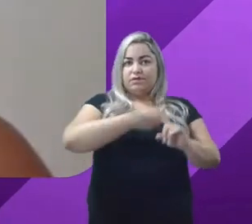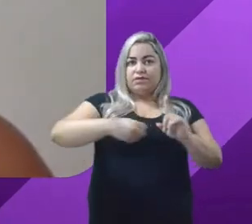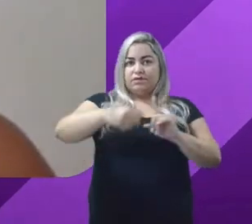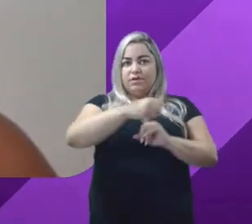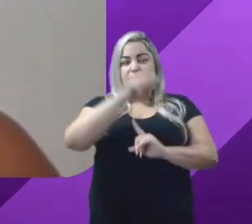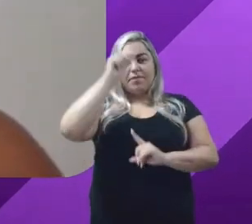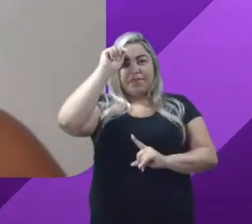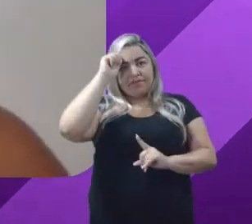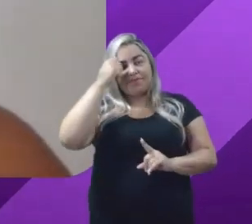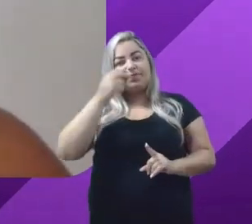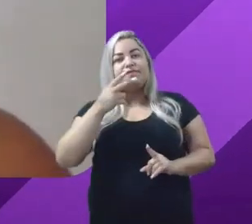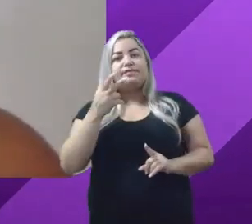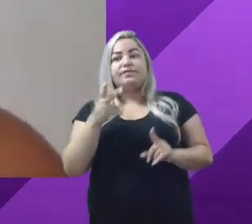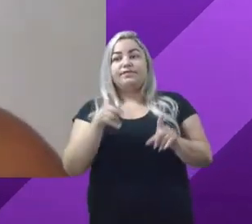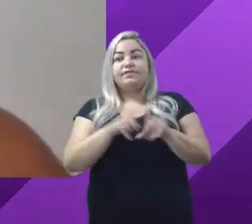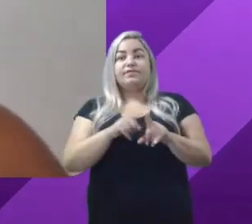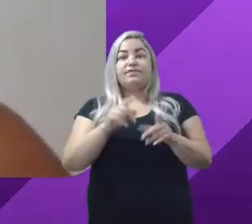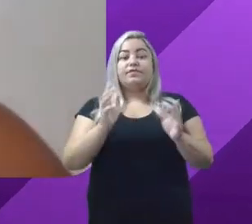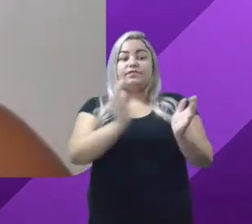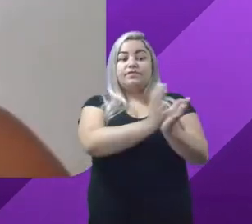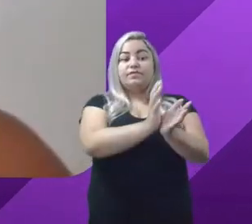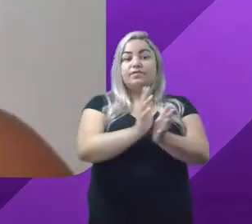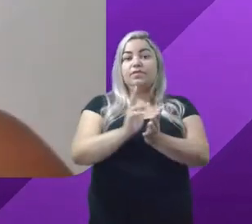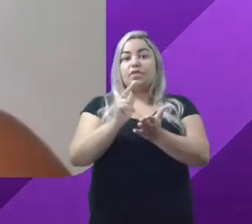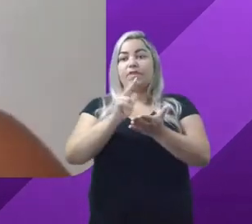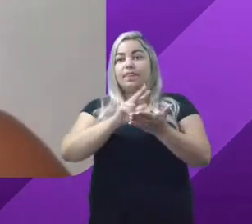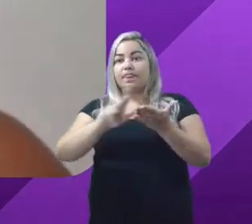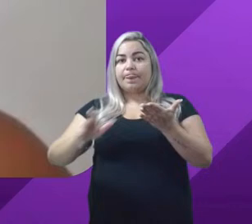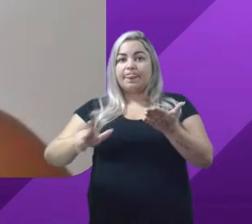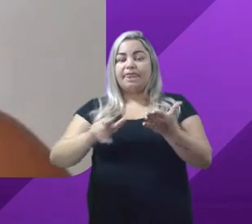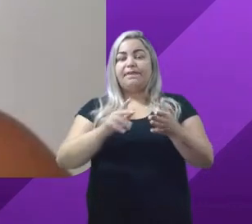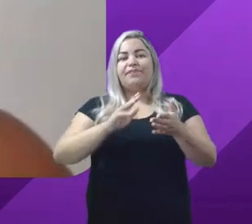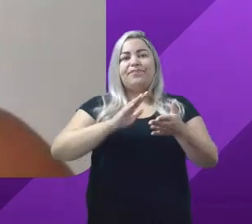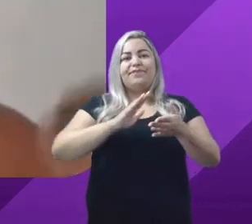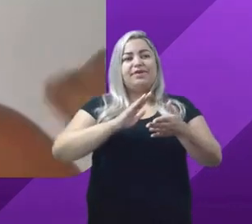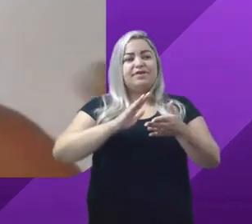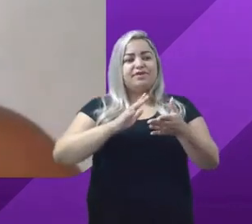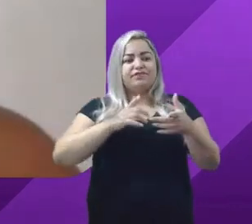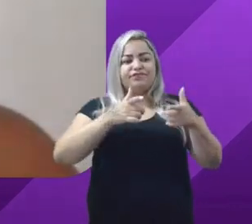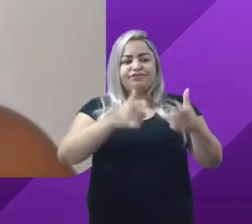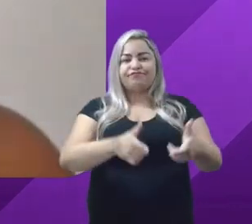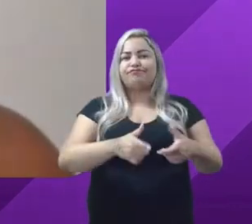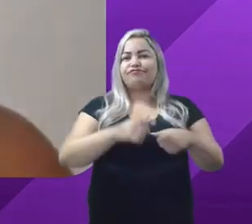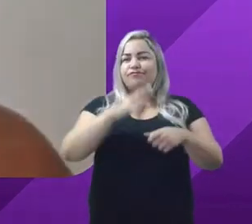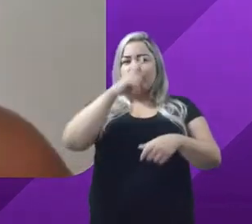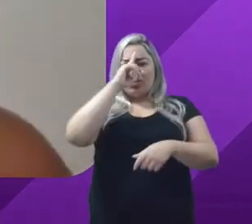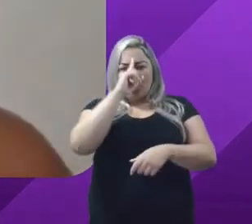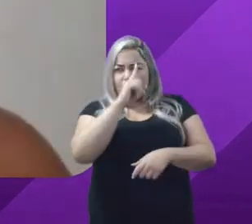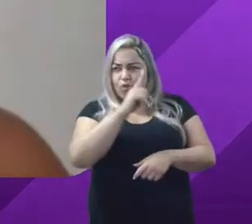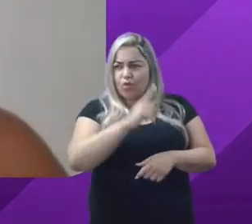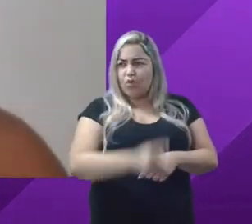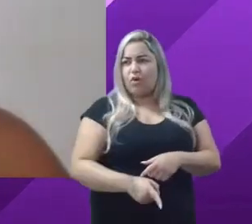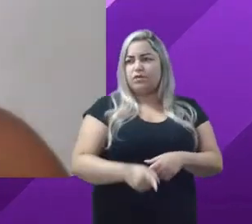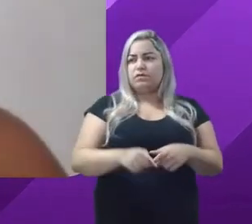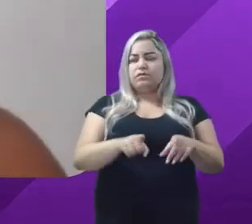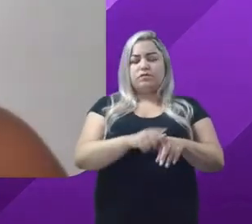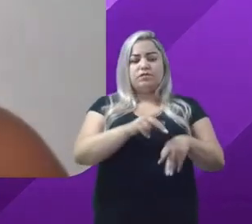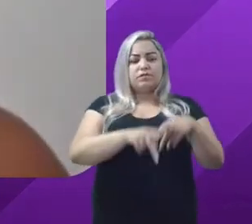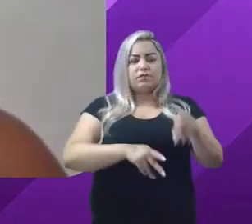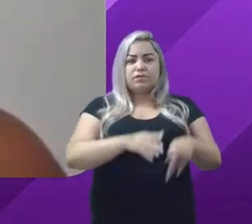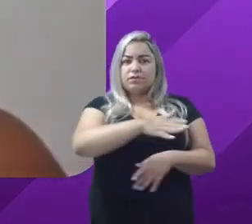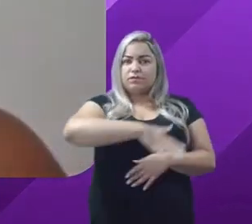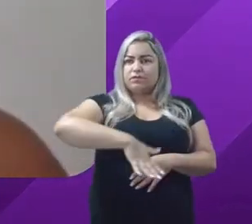raça, etnia, classe e gênero, né? Então, o cenário de exploração, dominação e aniquilação de